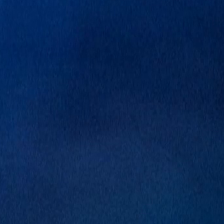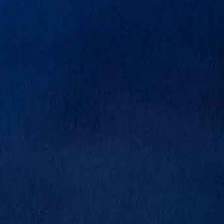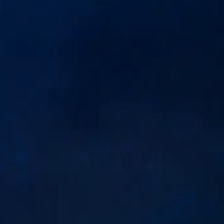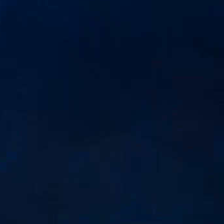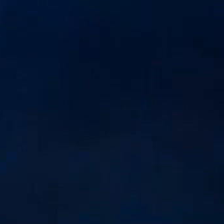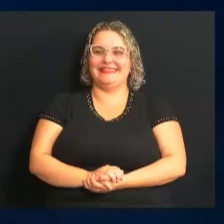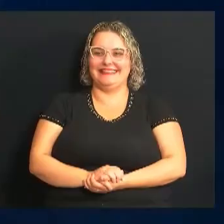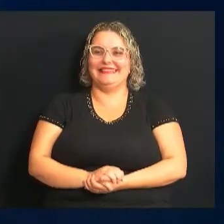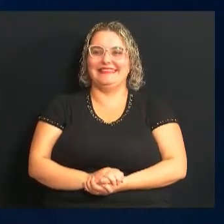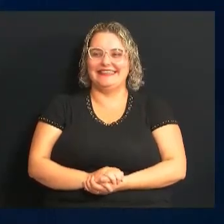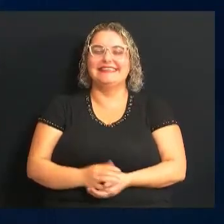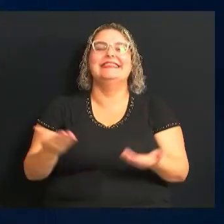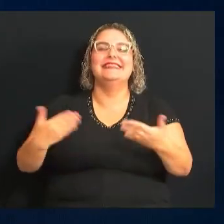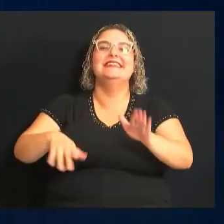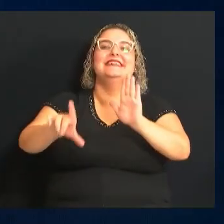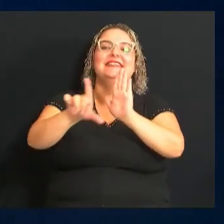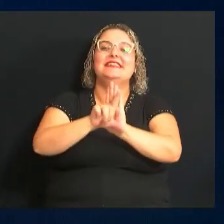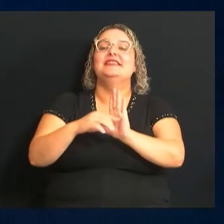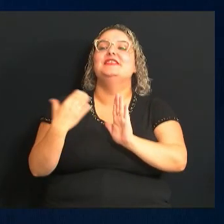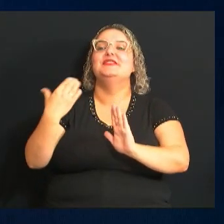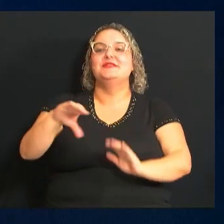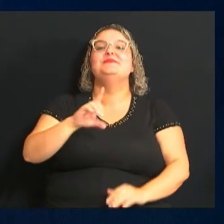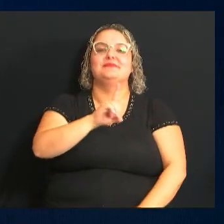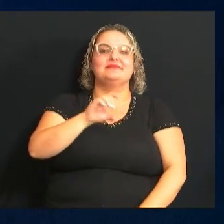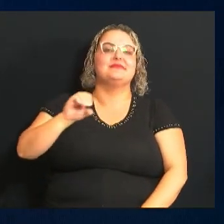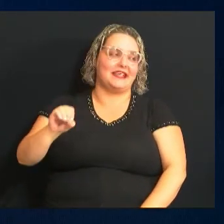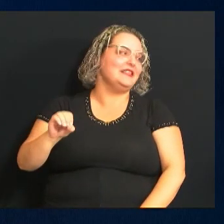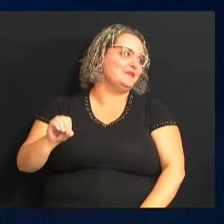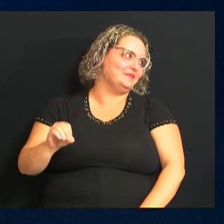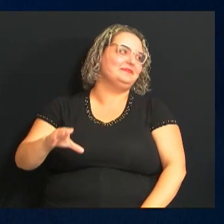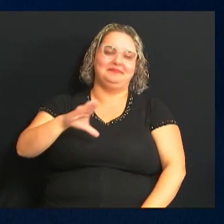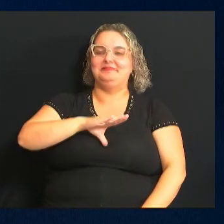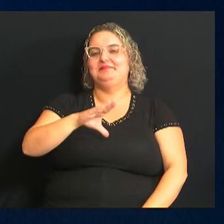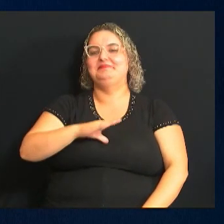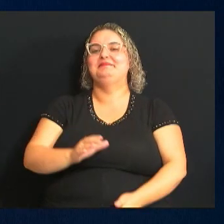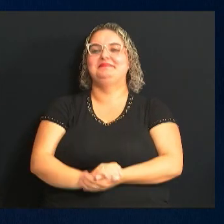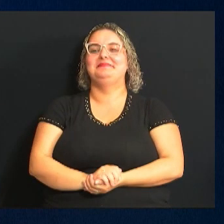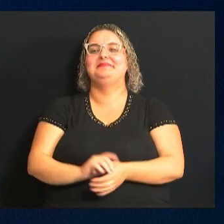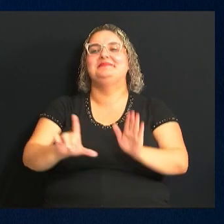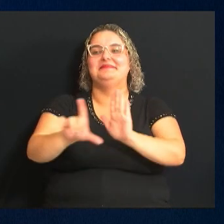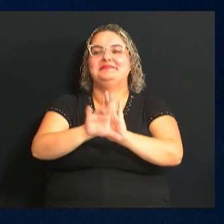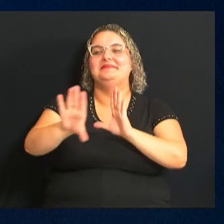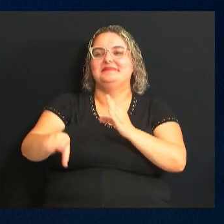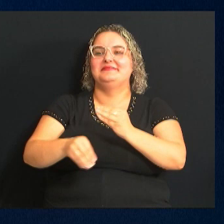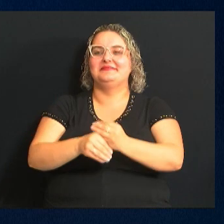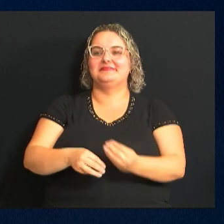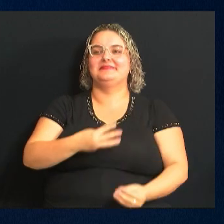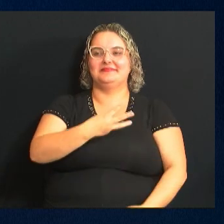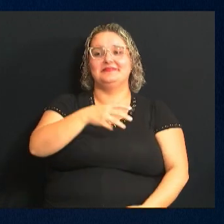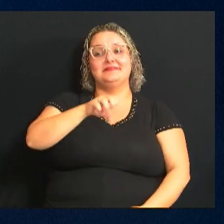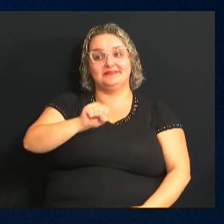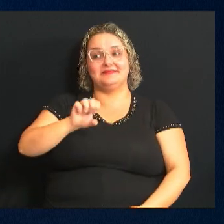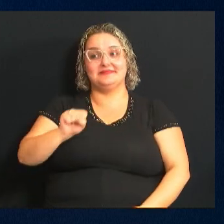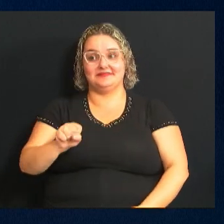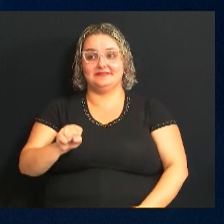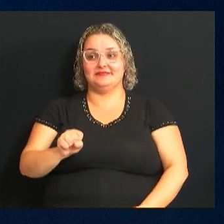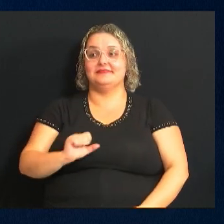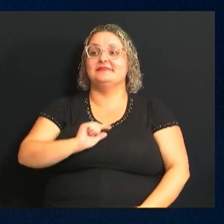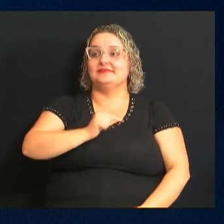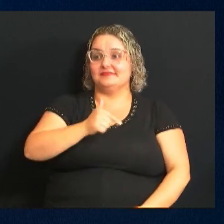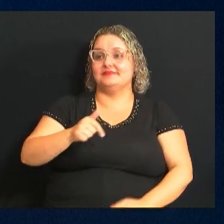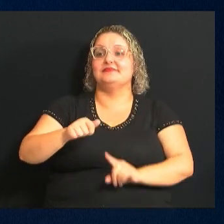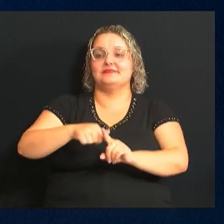Agora é lei. Foi publicado no Diário Oficial do Município a Lei Complementar número 388, de 22